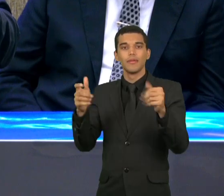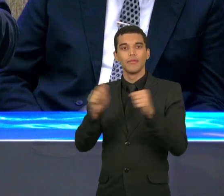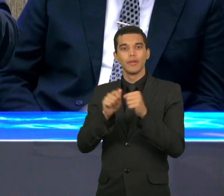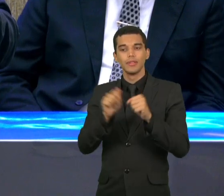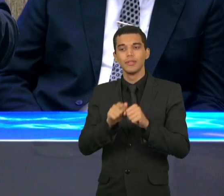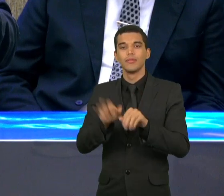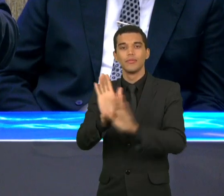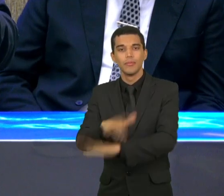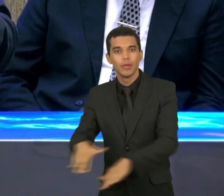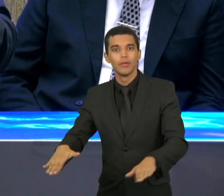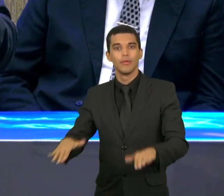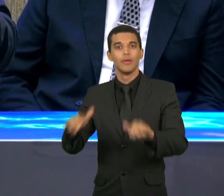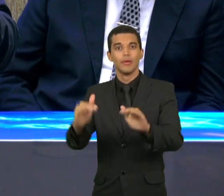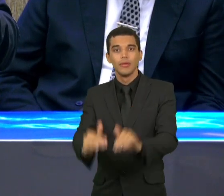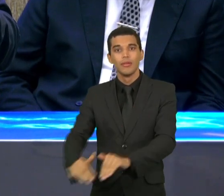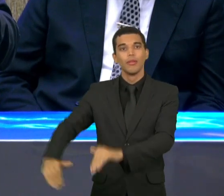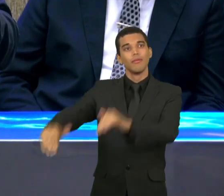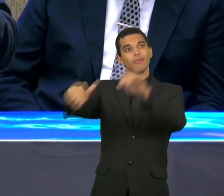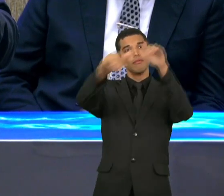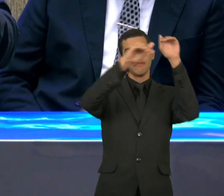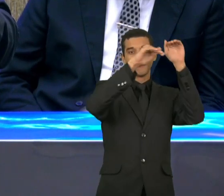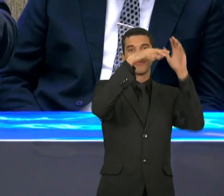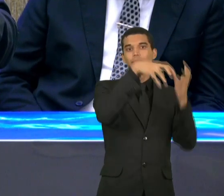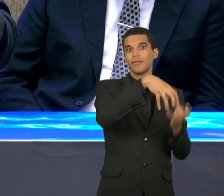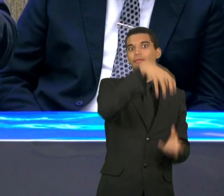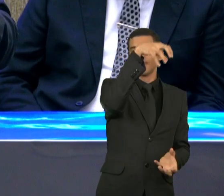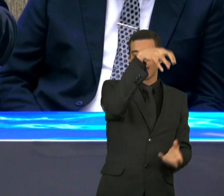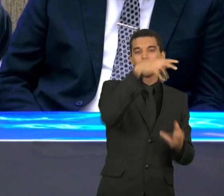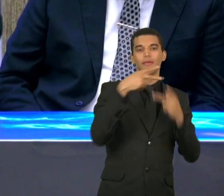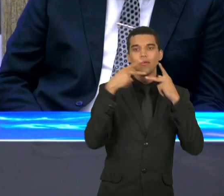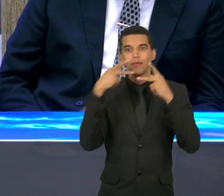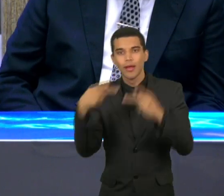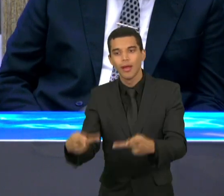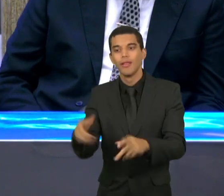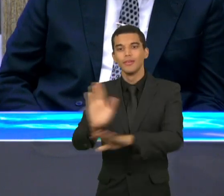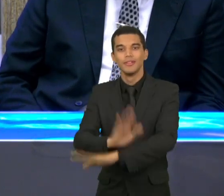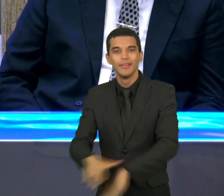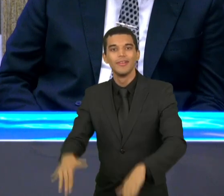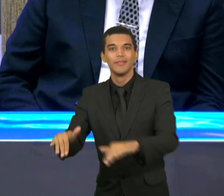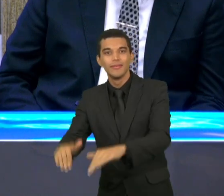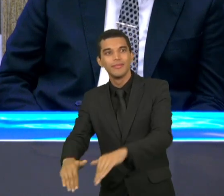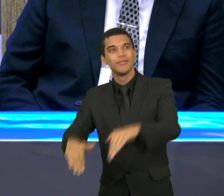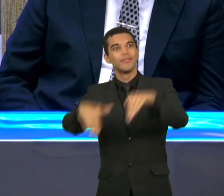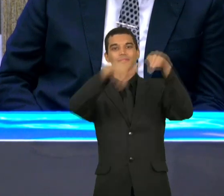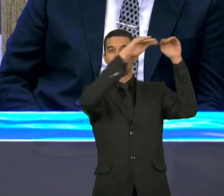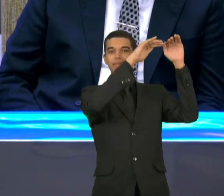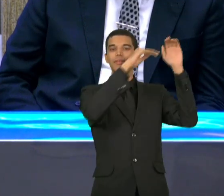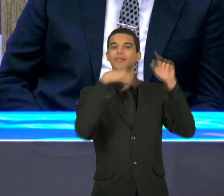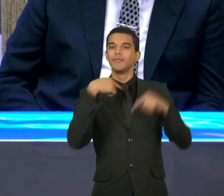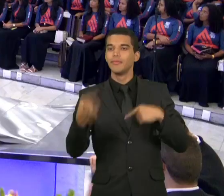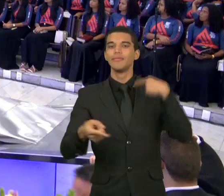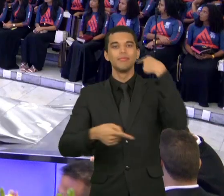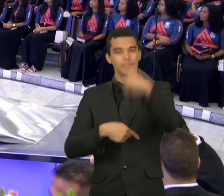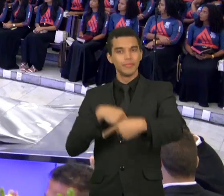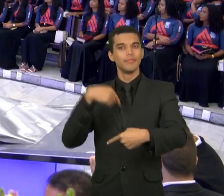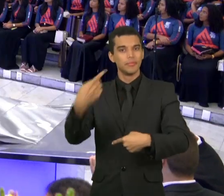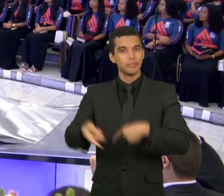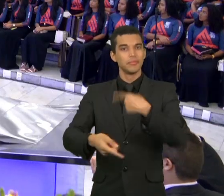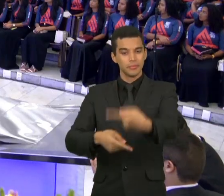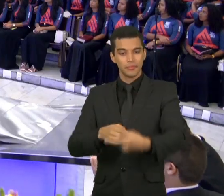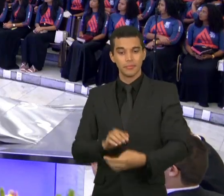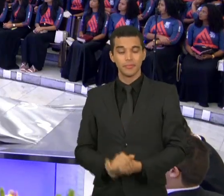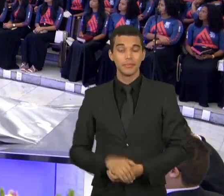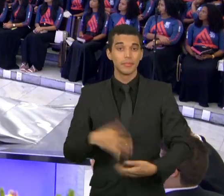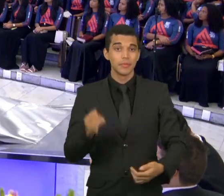estão aqui não existiam quando, por exemplo, pastor Josiel pregou